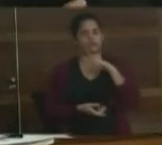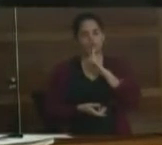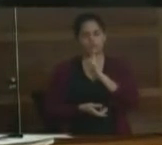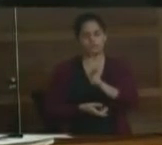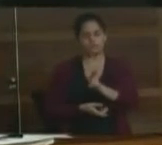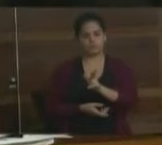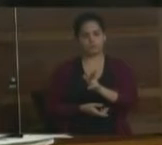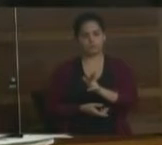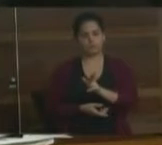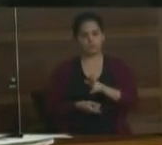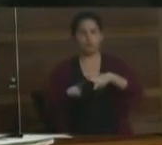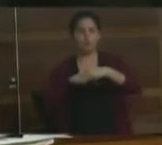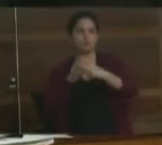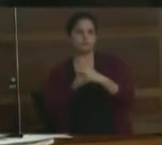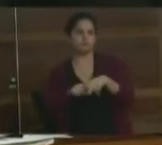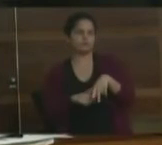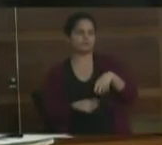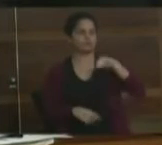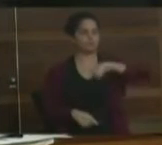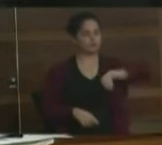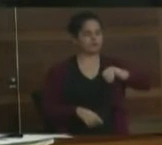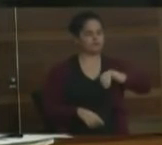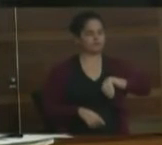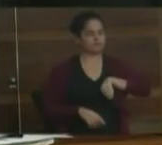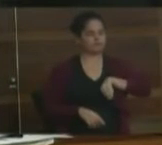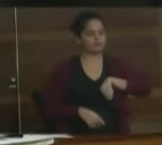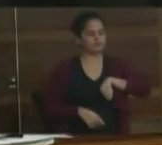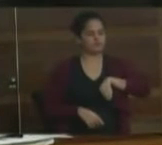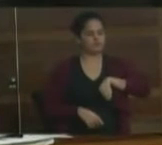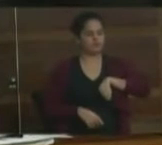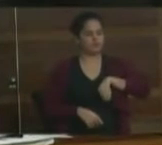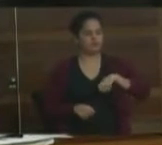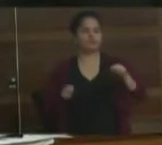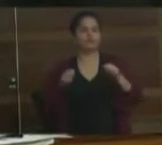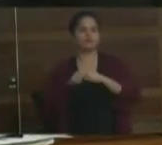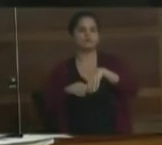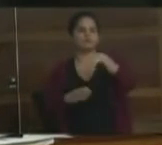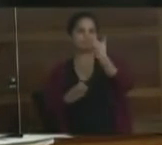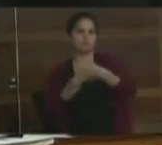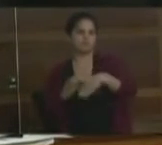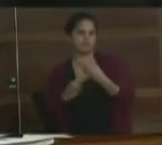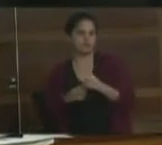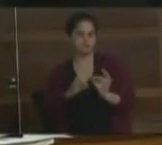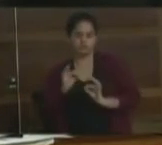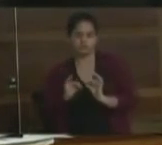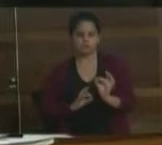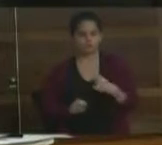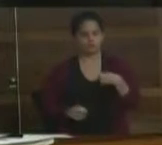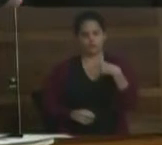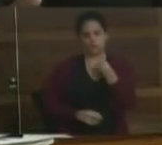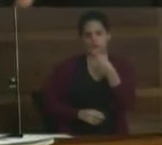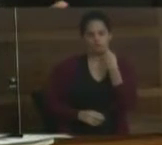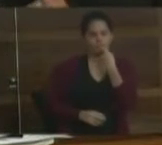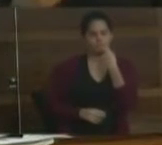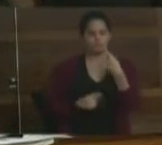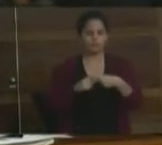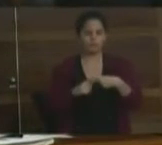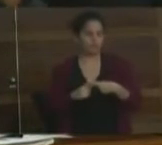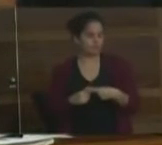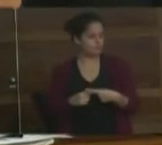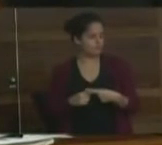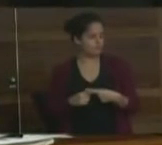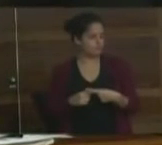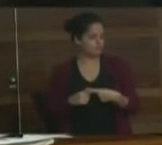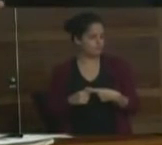realmente o reajuste salarial é exclusivamente do secretário missão isso eu não posso falar presidente porque realmente ainda